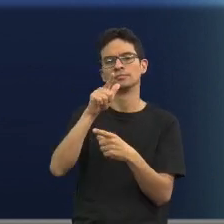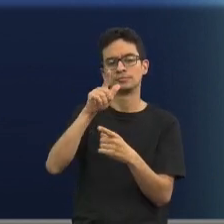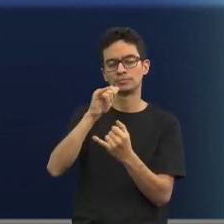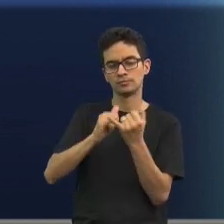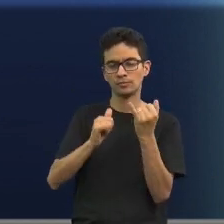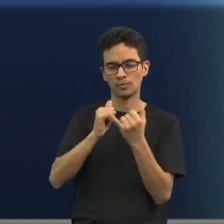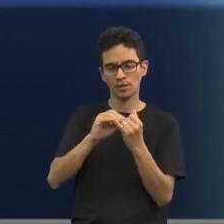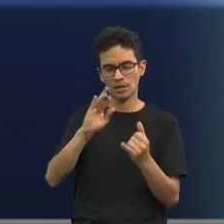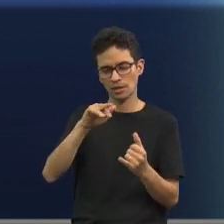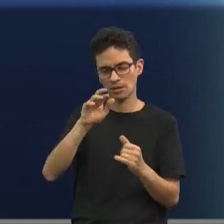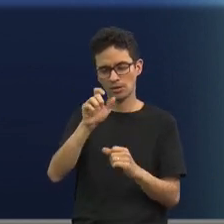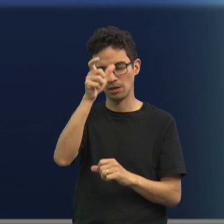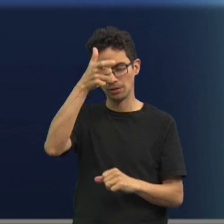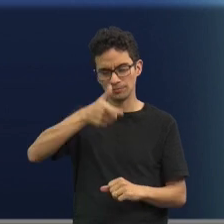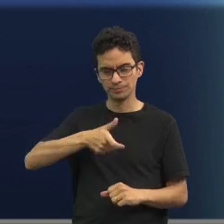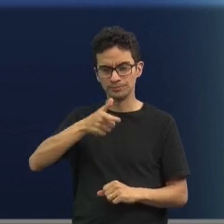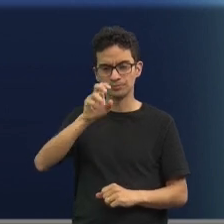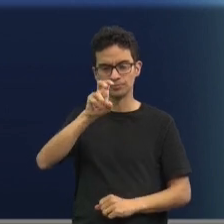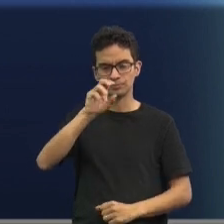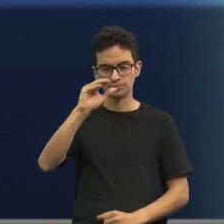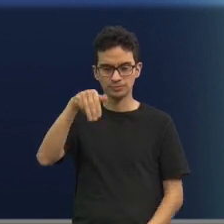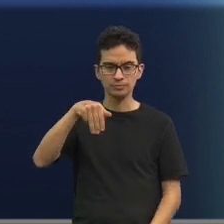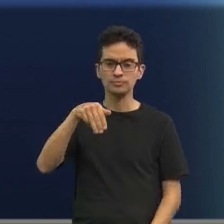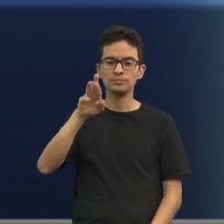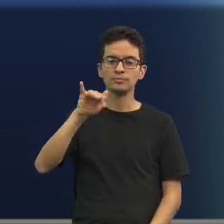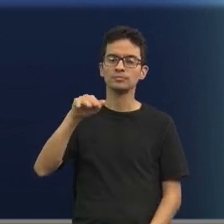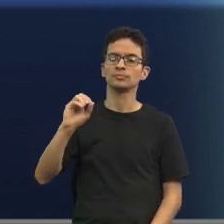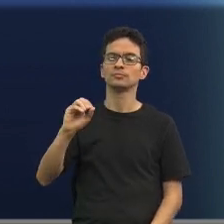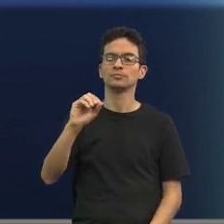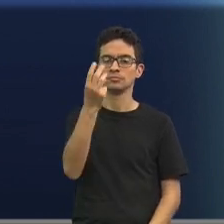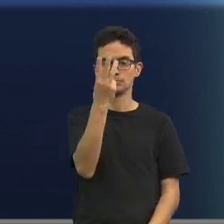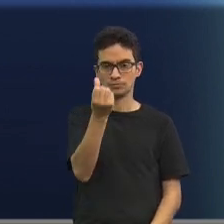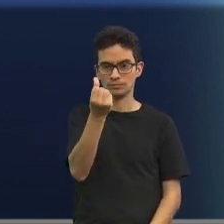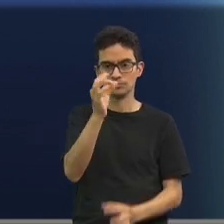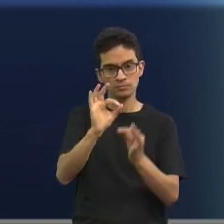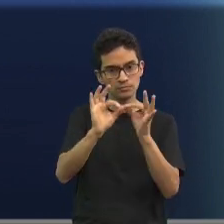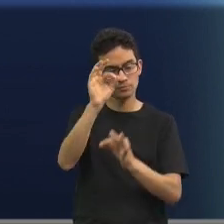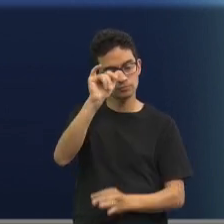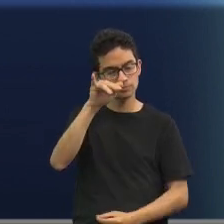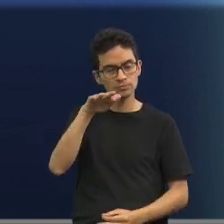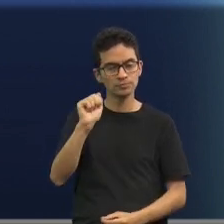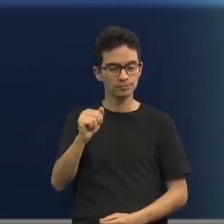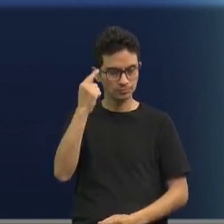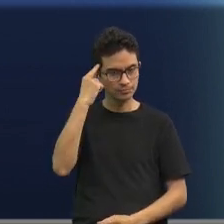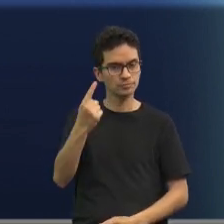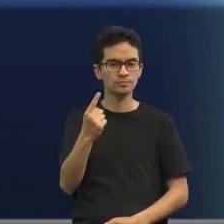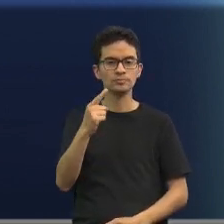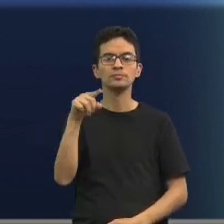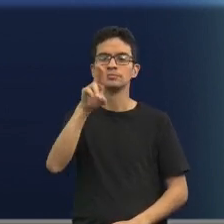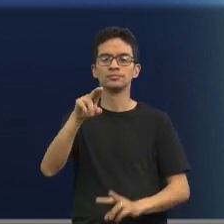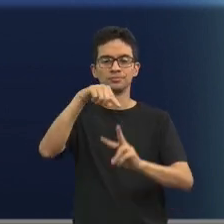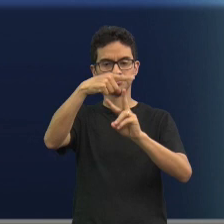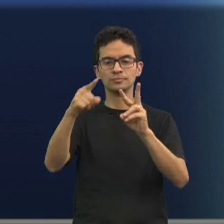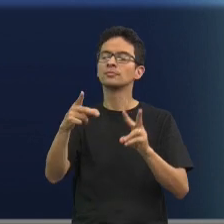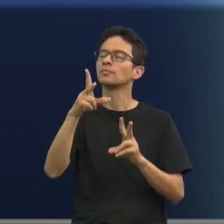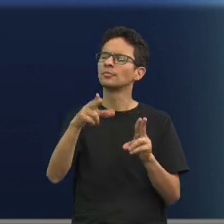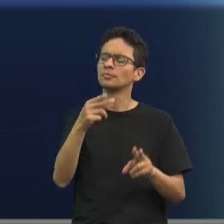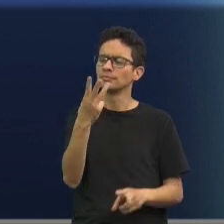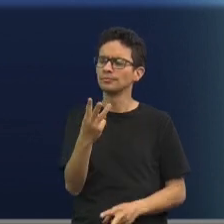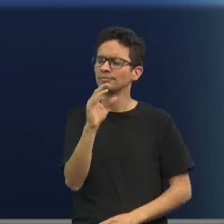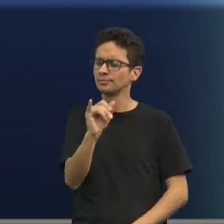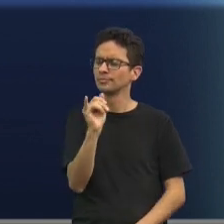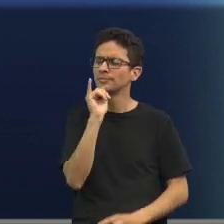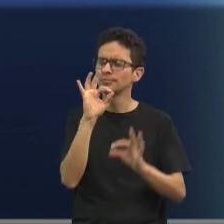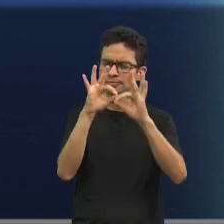reto com cinco centímetros de raio e 36 centímetros de altura utilizando-se p igual a 3 se a taxa fosse